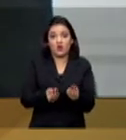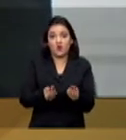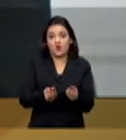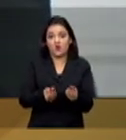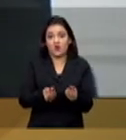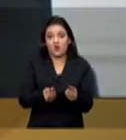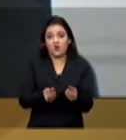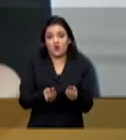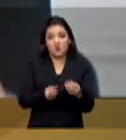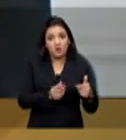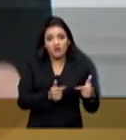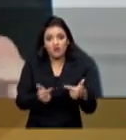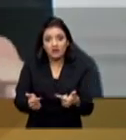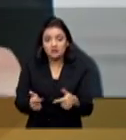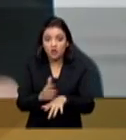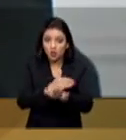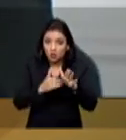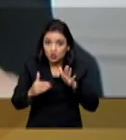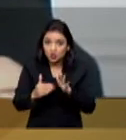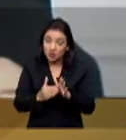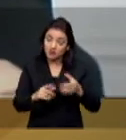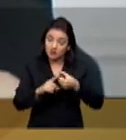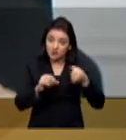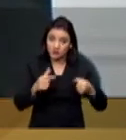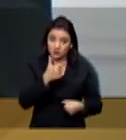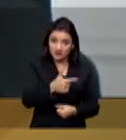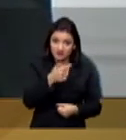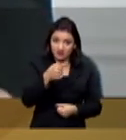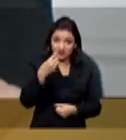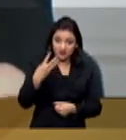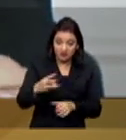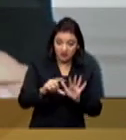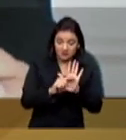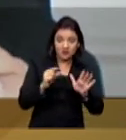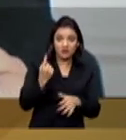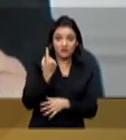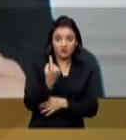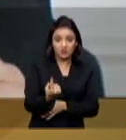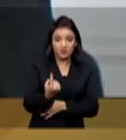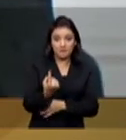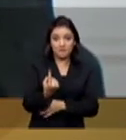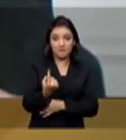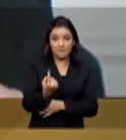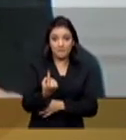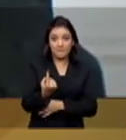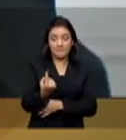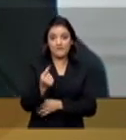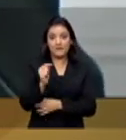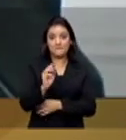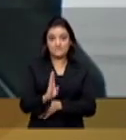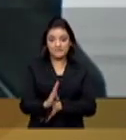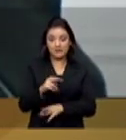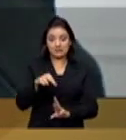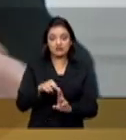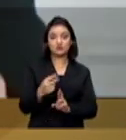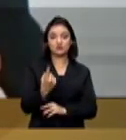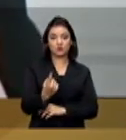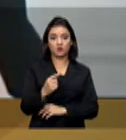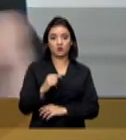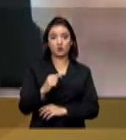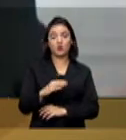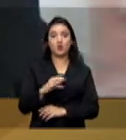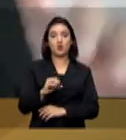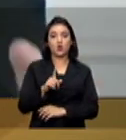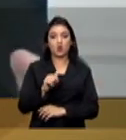todas tipificadas pelo artigo 273, parágrafo 1º, B, inciso 1 do Código Penal. Ou